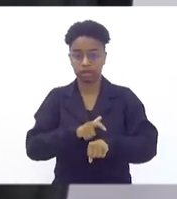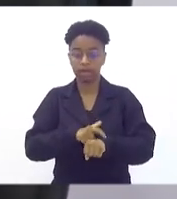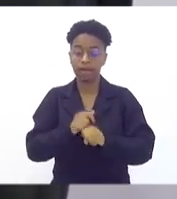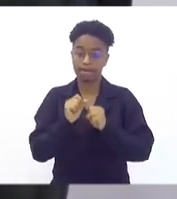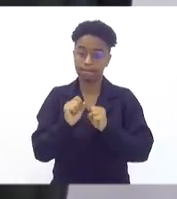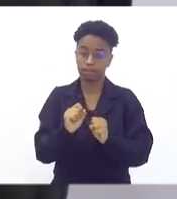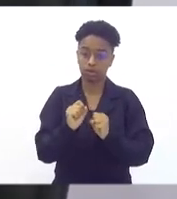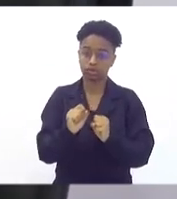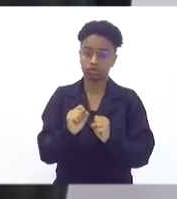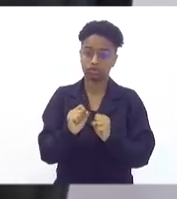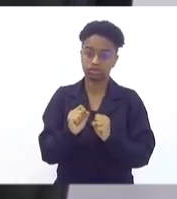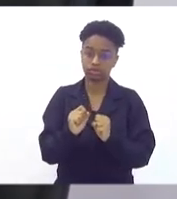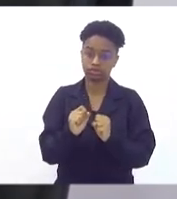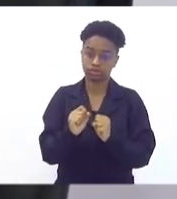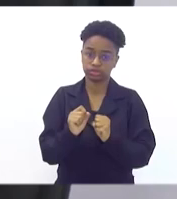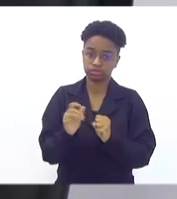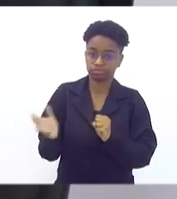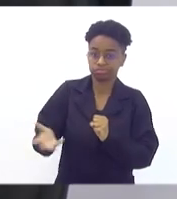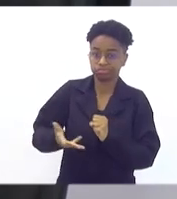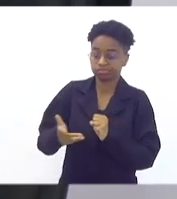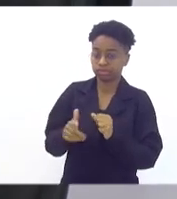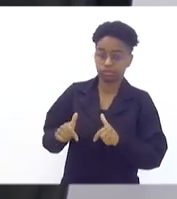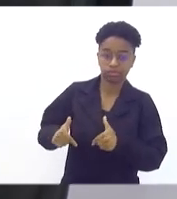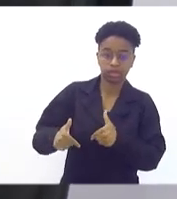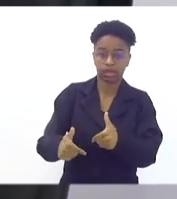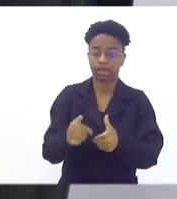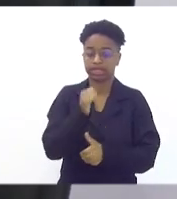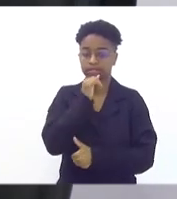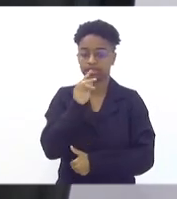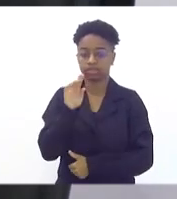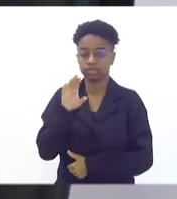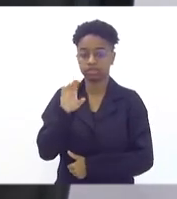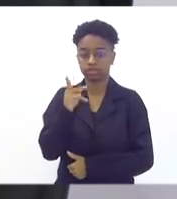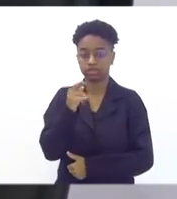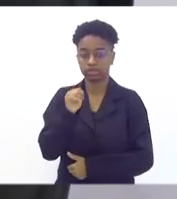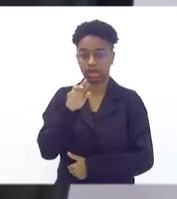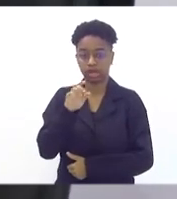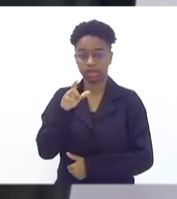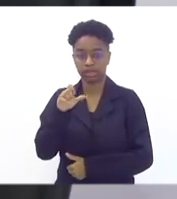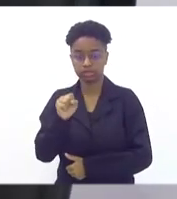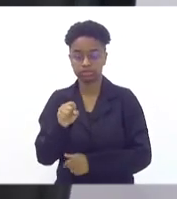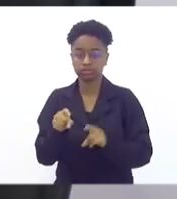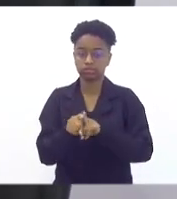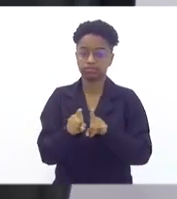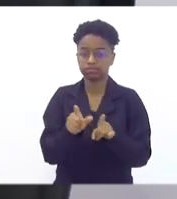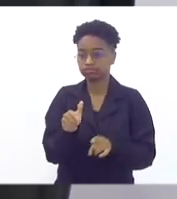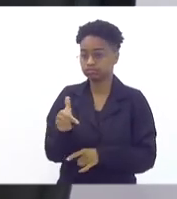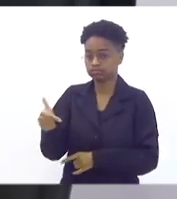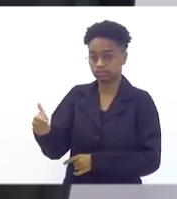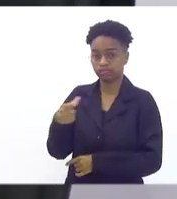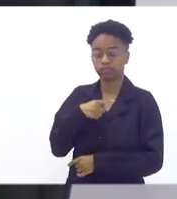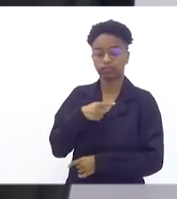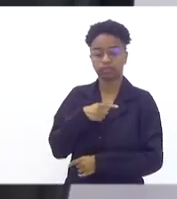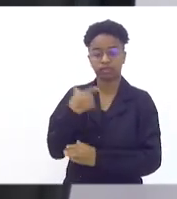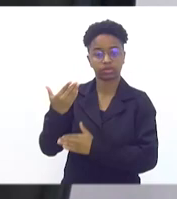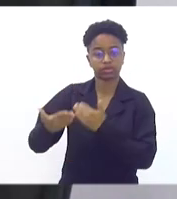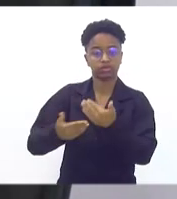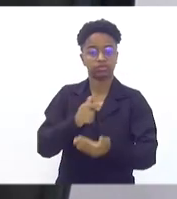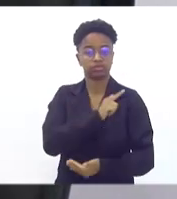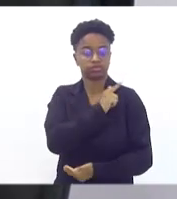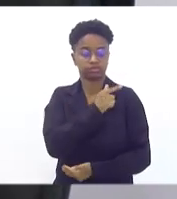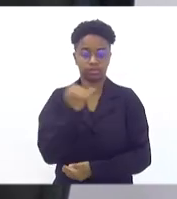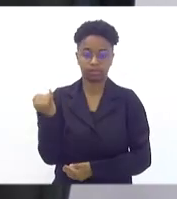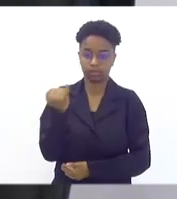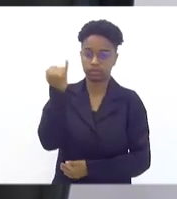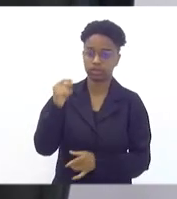dar esse vigor é a própria agência tanto Conselheiro Charles Batista quando o conselheiro Conde que vende um processo de gestão importante e